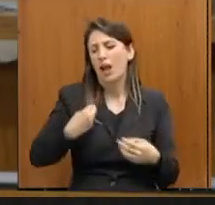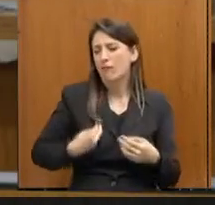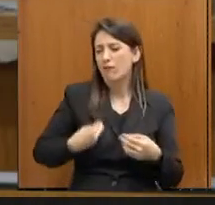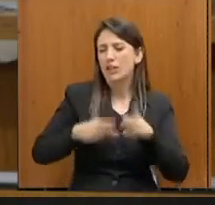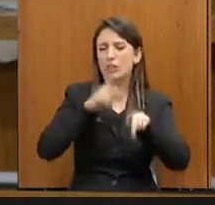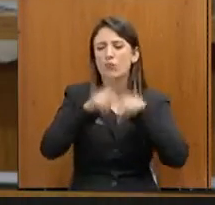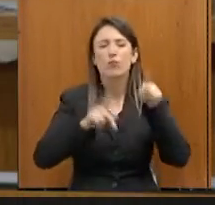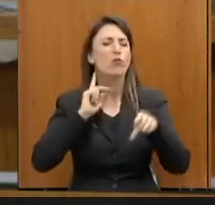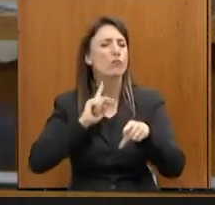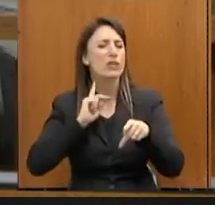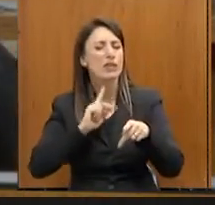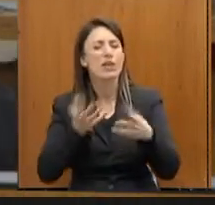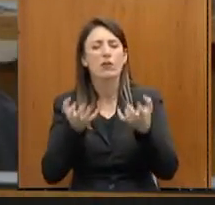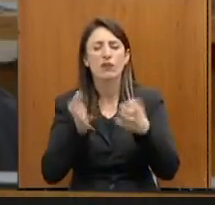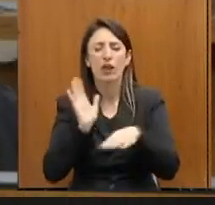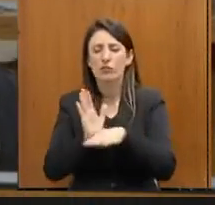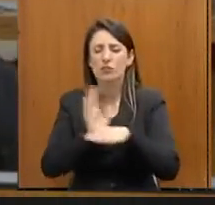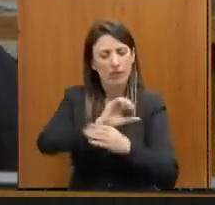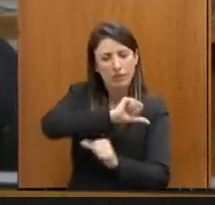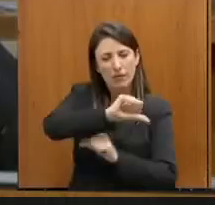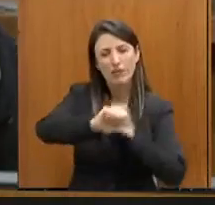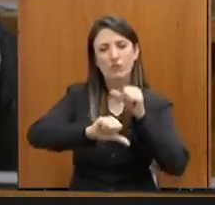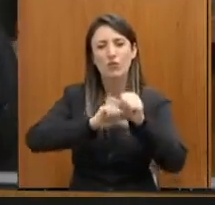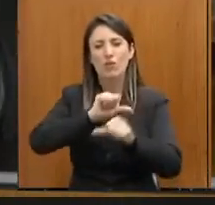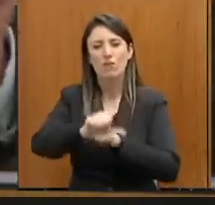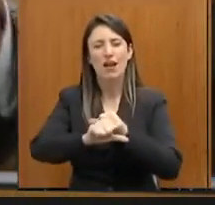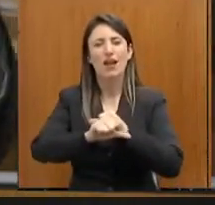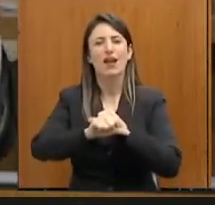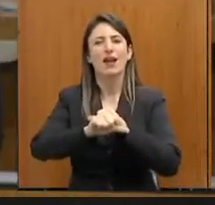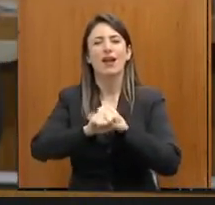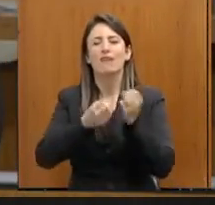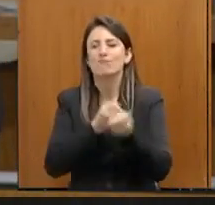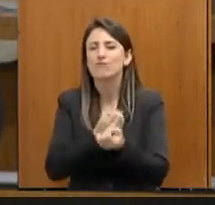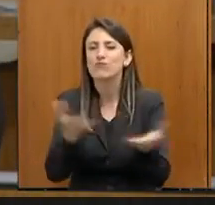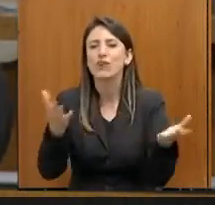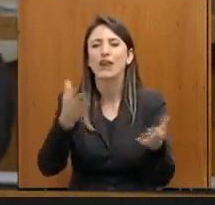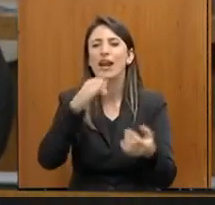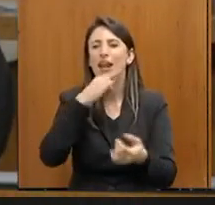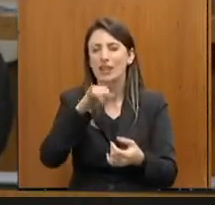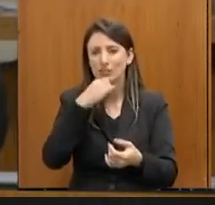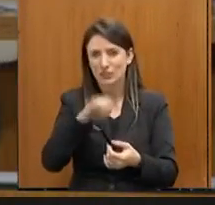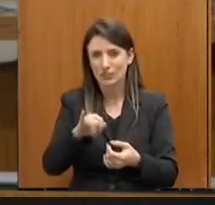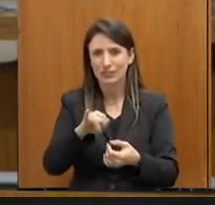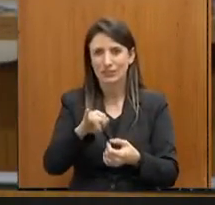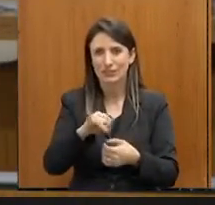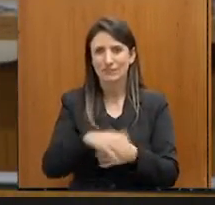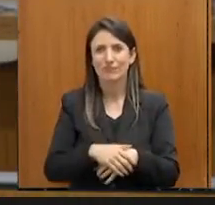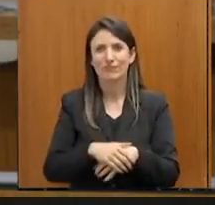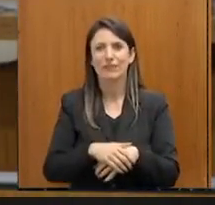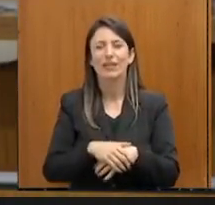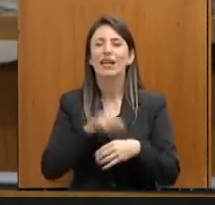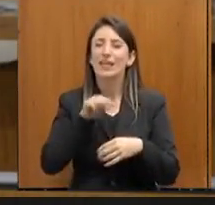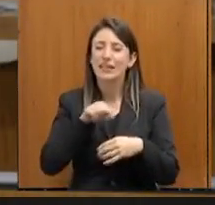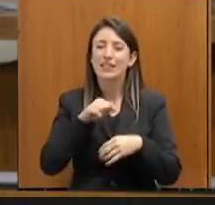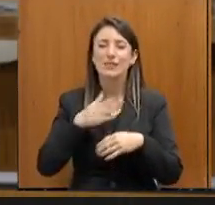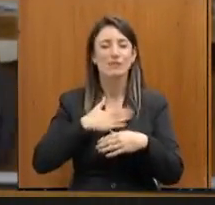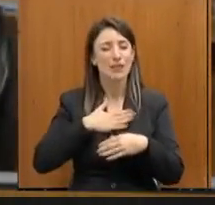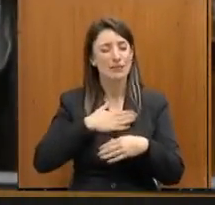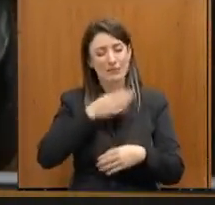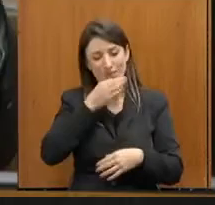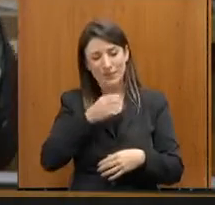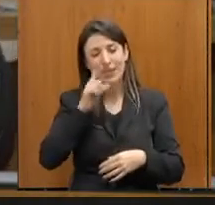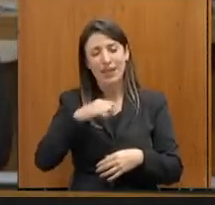mineiros com a nossa energia que esse são para mim os dois grandes slogans que nós trabalhamos